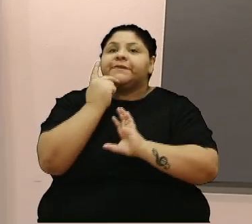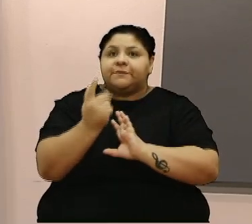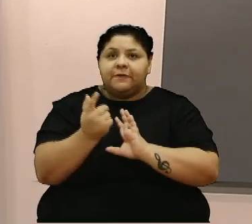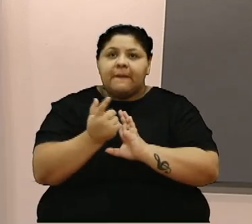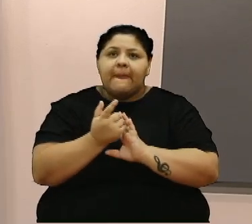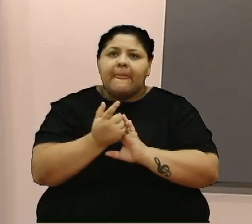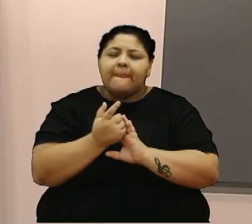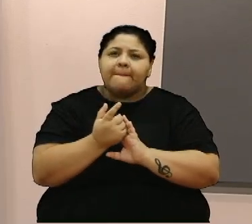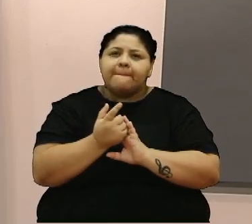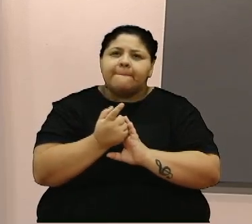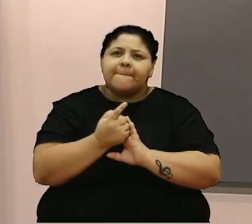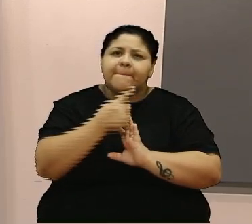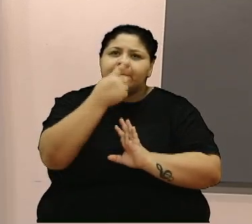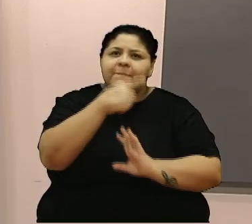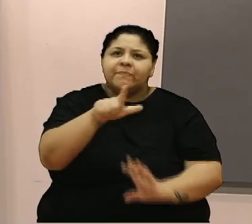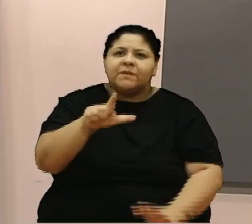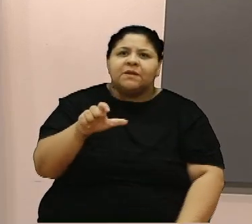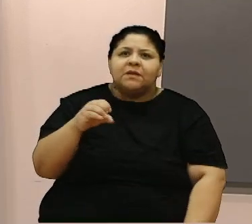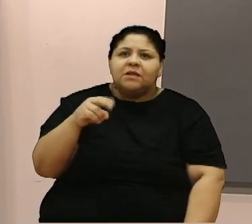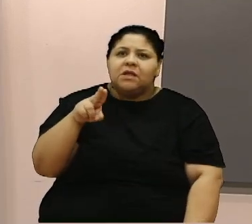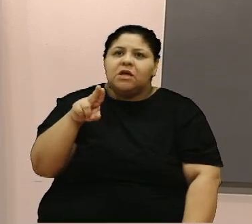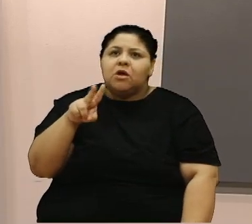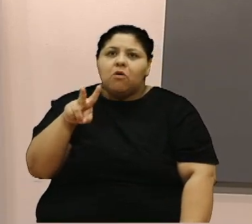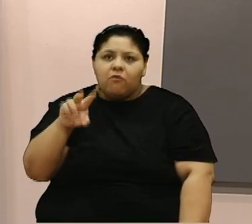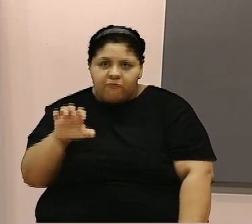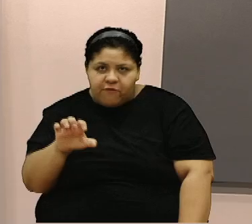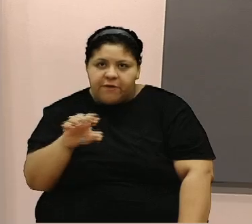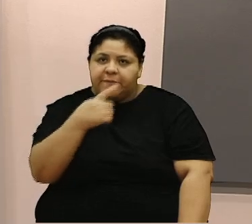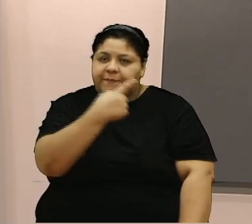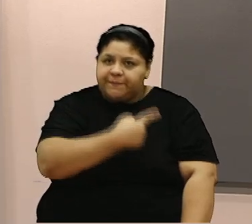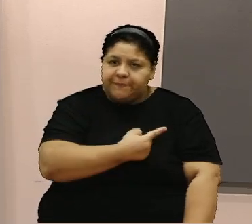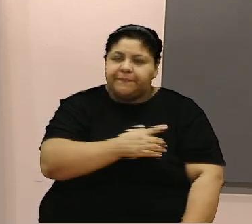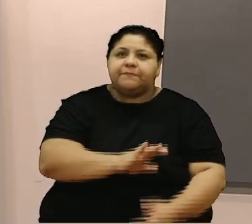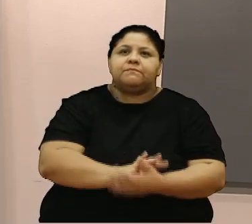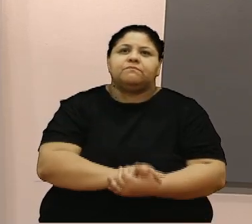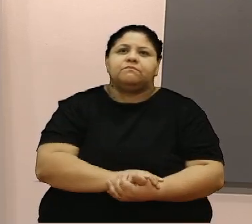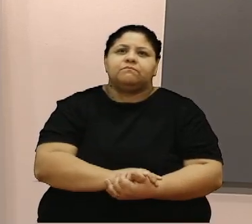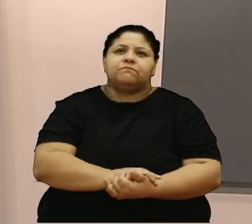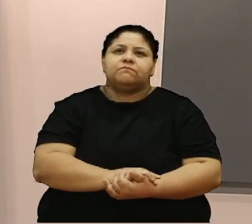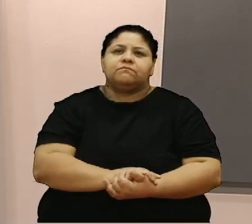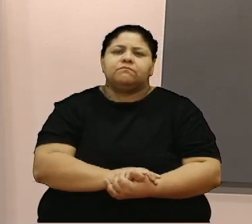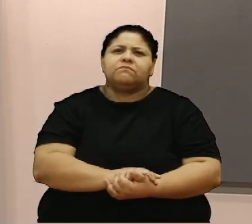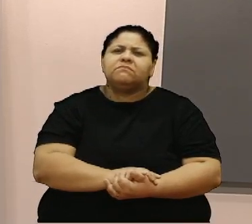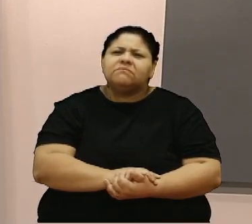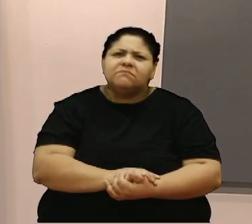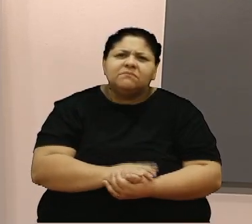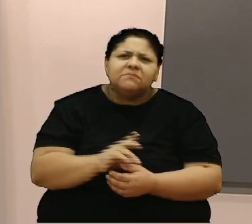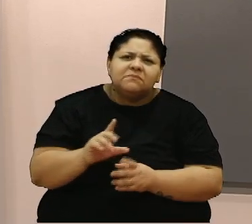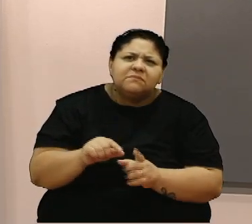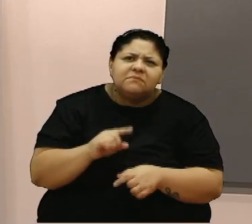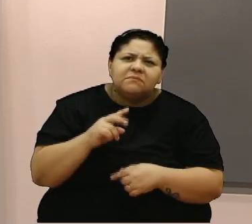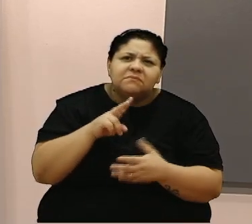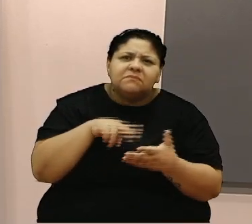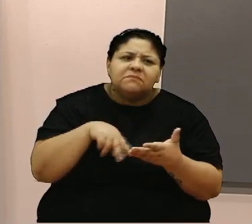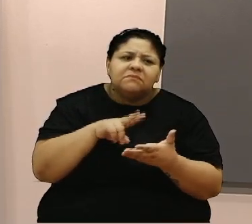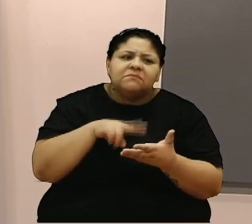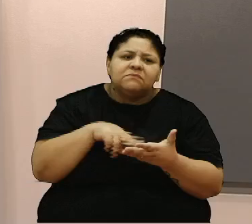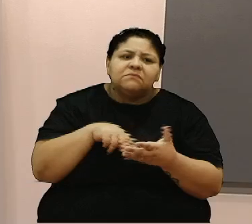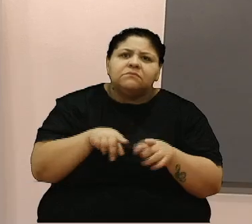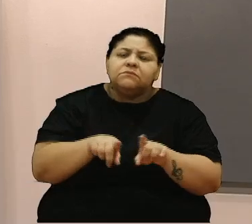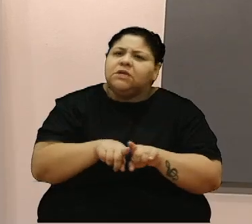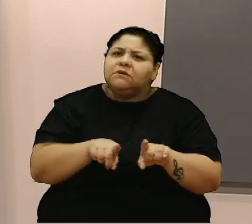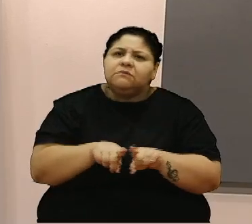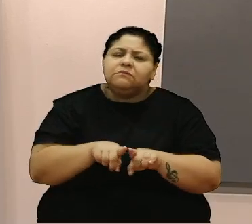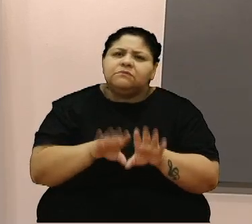falando, ali, ó, Leovê, pode passar o próximo. Ali, o que é, isso, então, pode passar